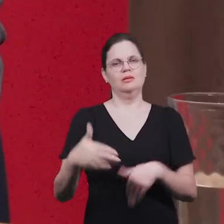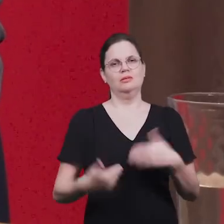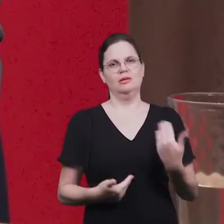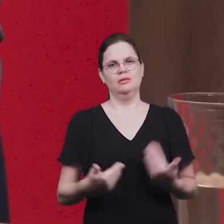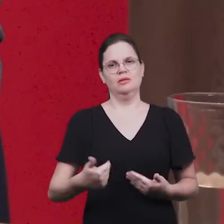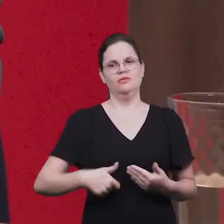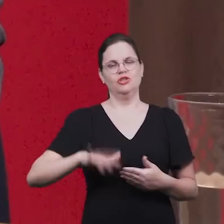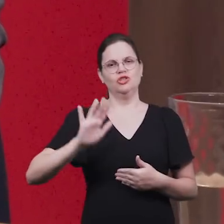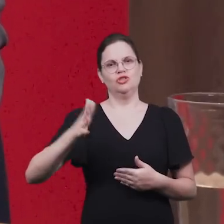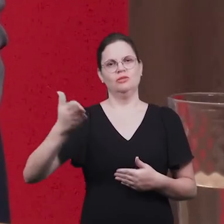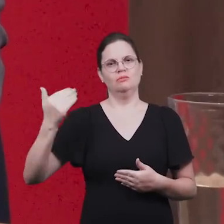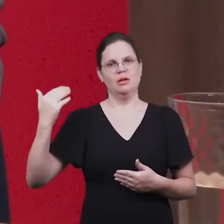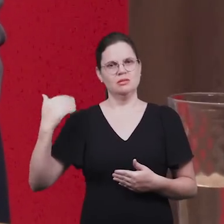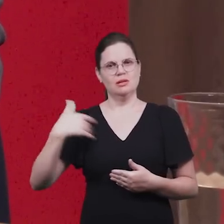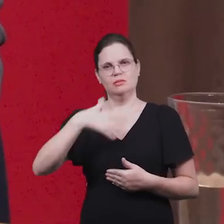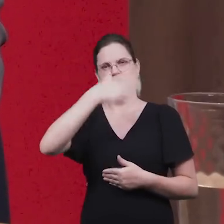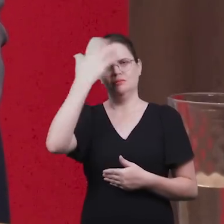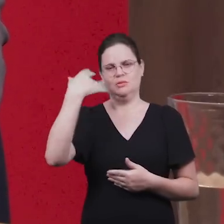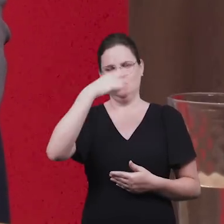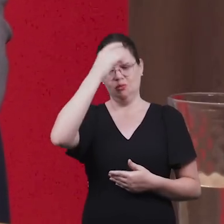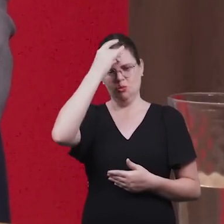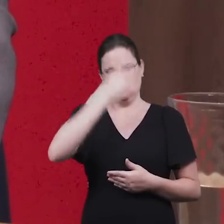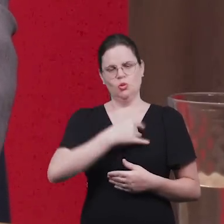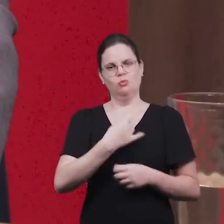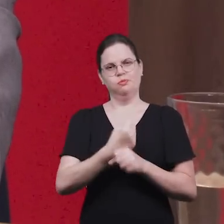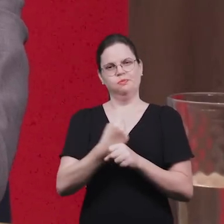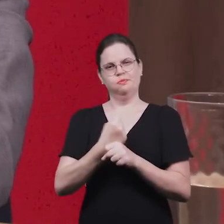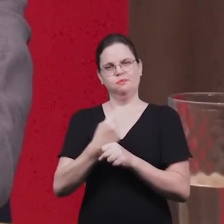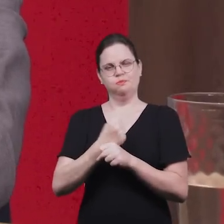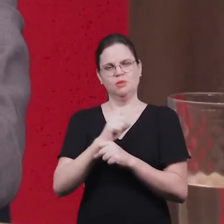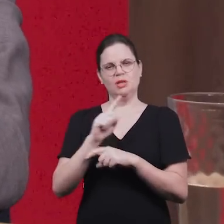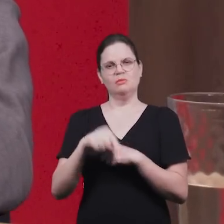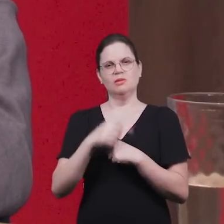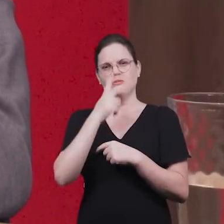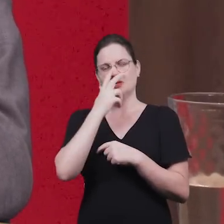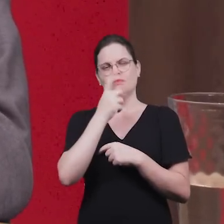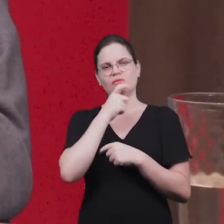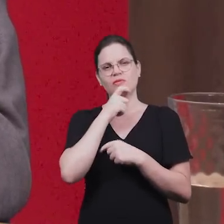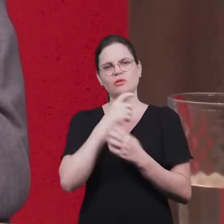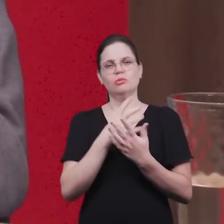que já foram batizados com o Espírito Santo há tanto tempo, mas parece que há uma certa